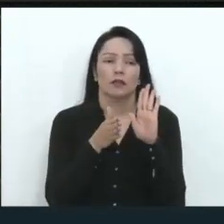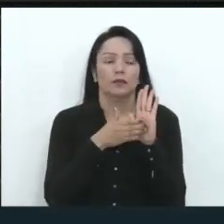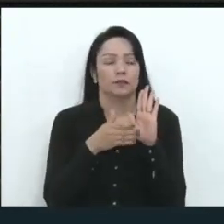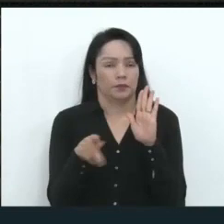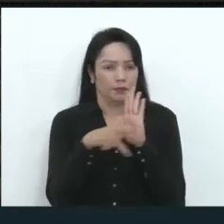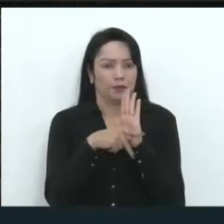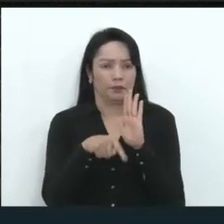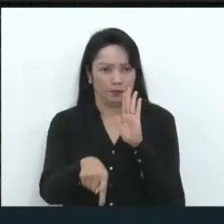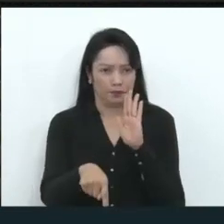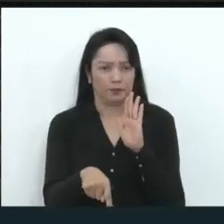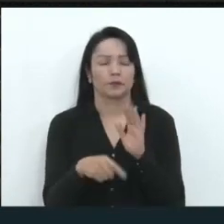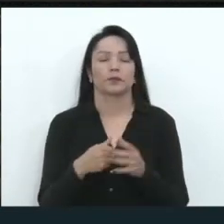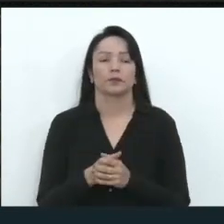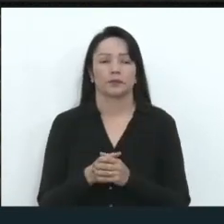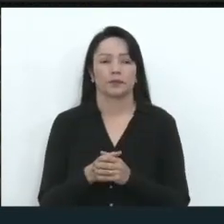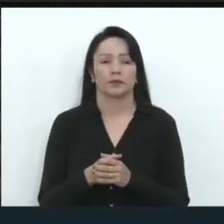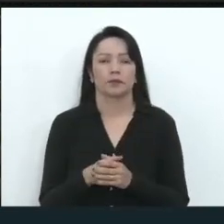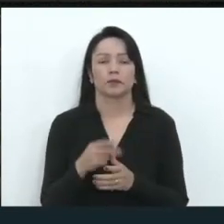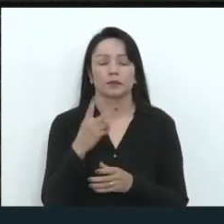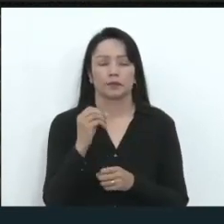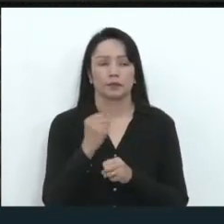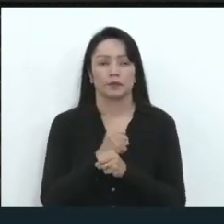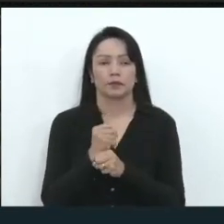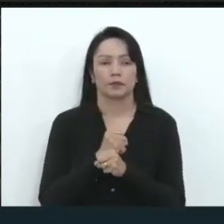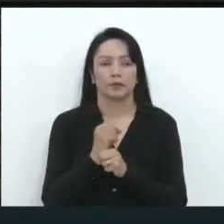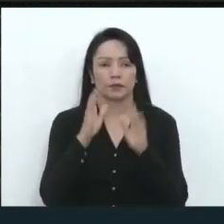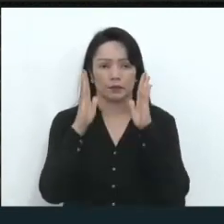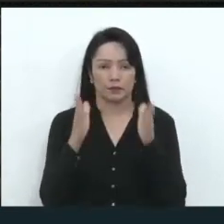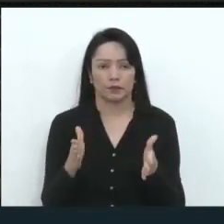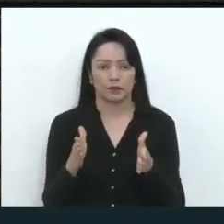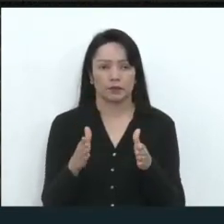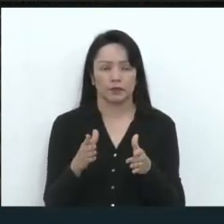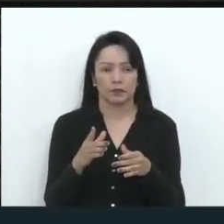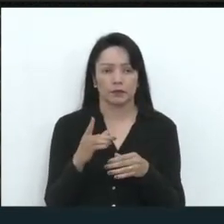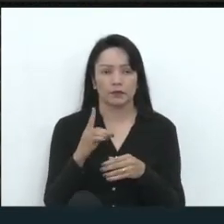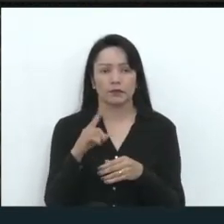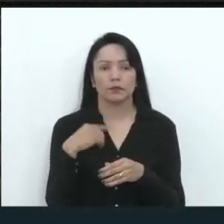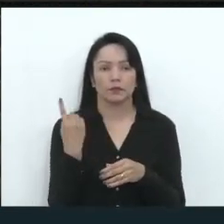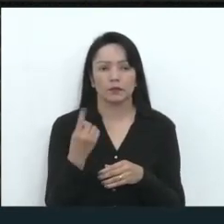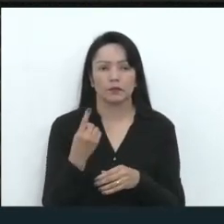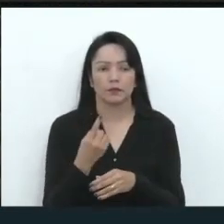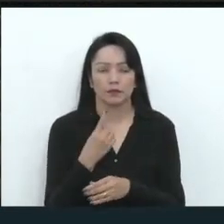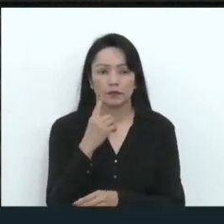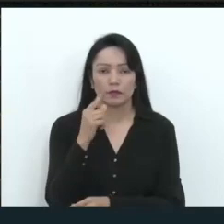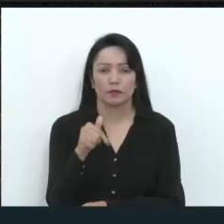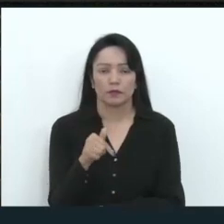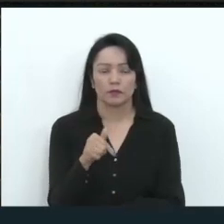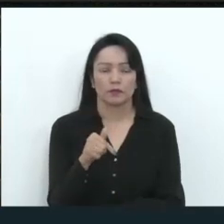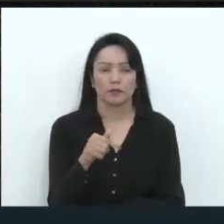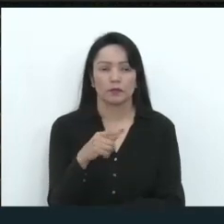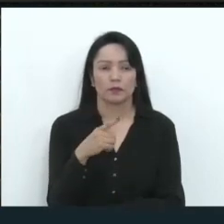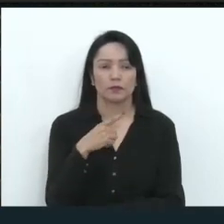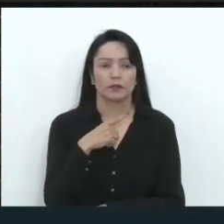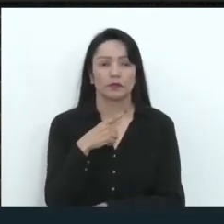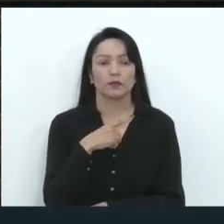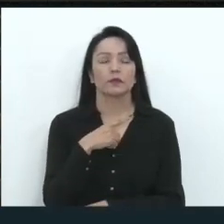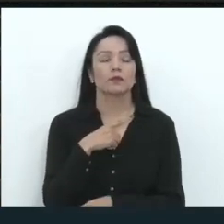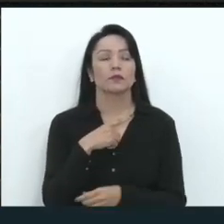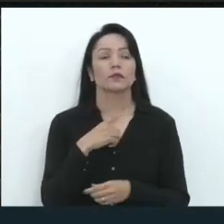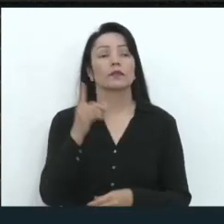que acontece há 20 anos. Estamos aí na 17ª edição. Será no